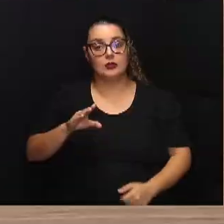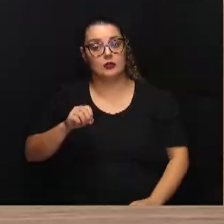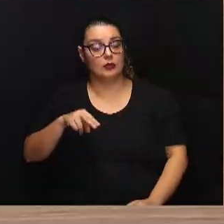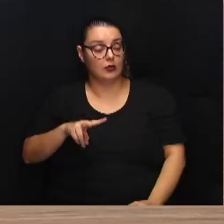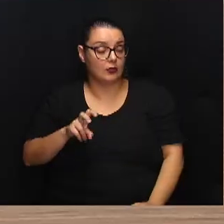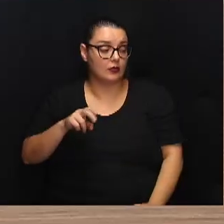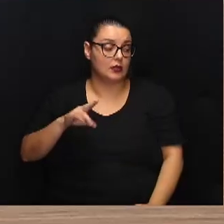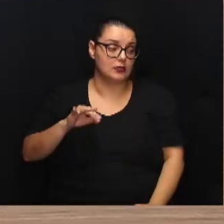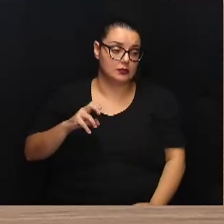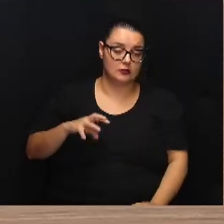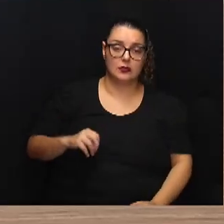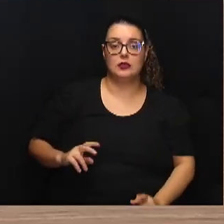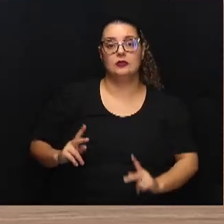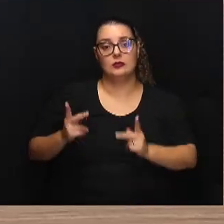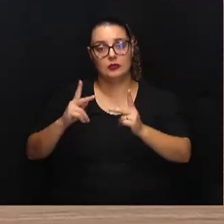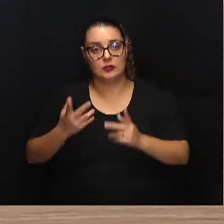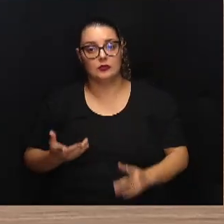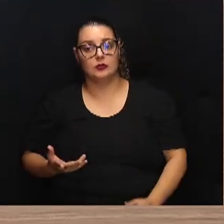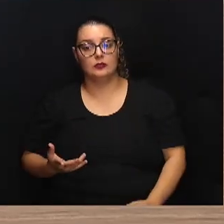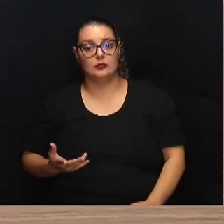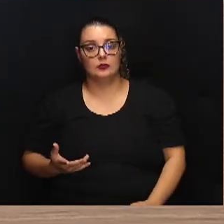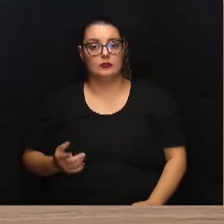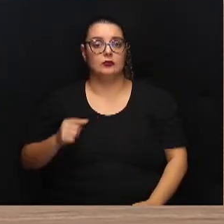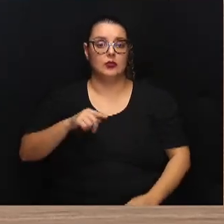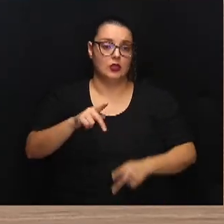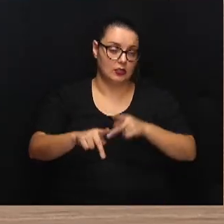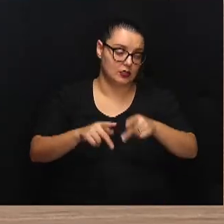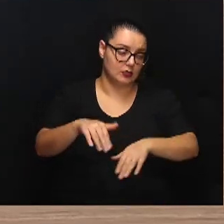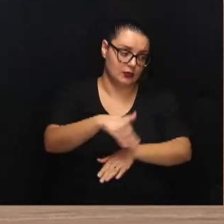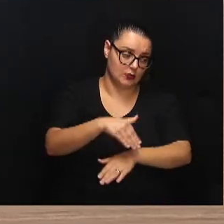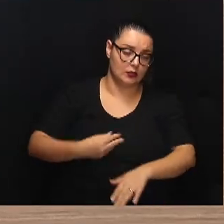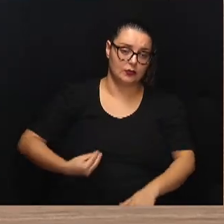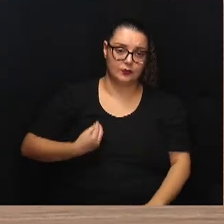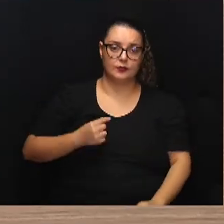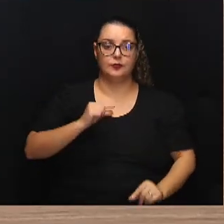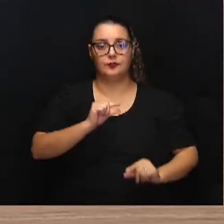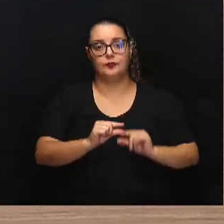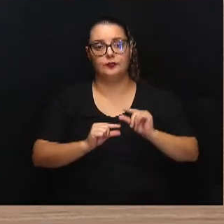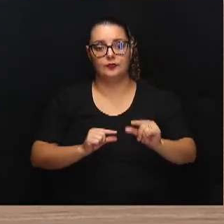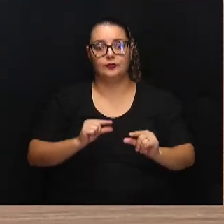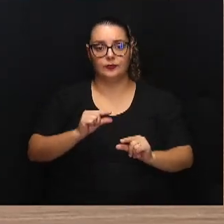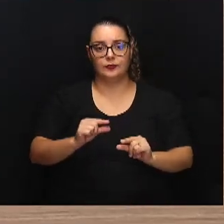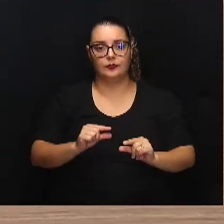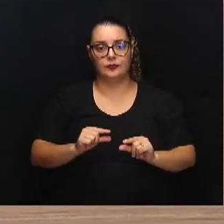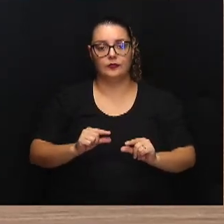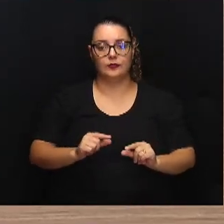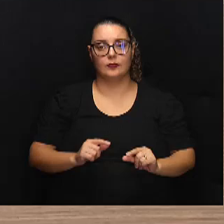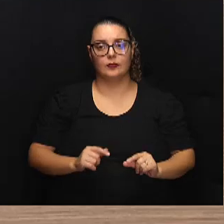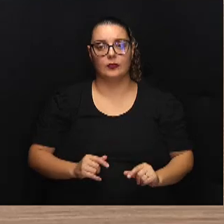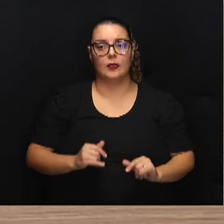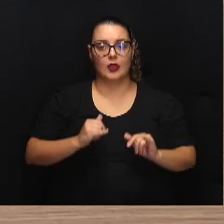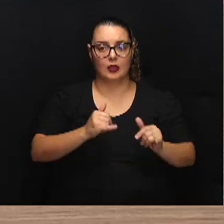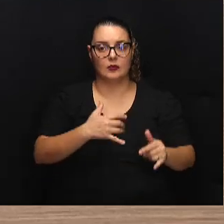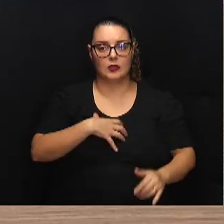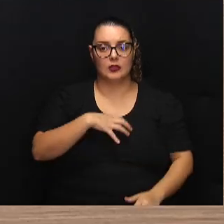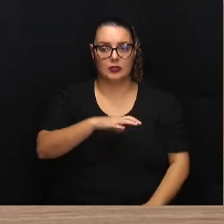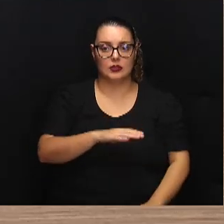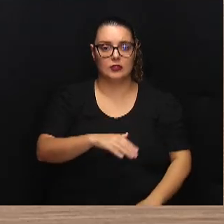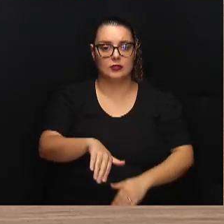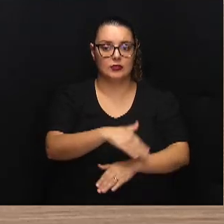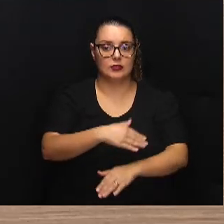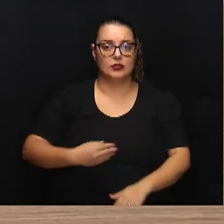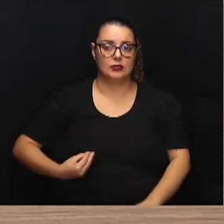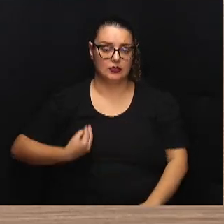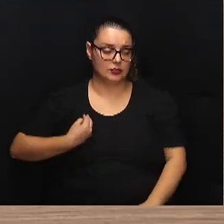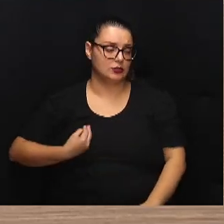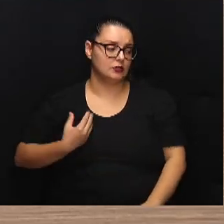de conquista, né? Para que essa população possa aos poucos abandonar essa condição de